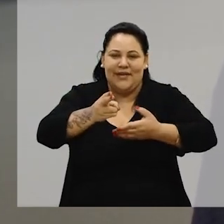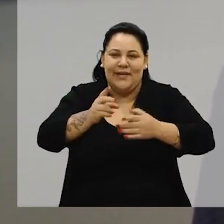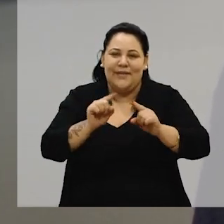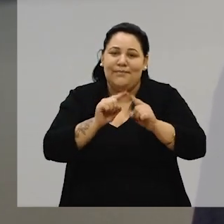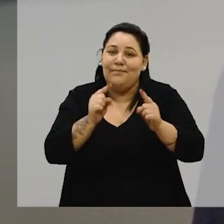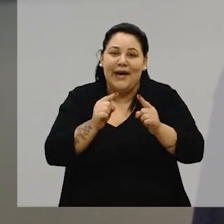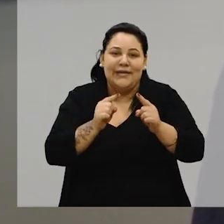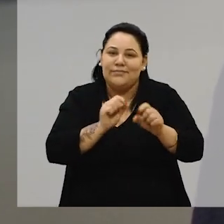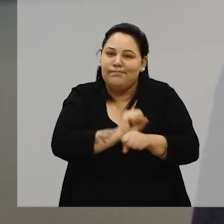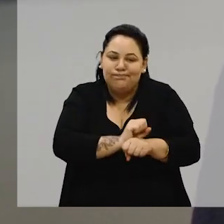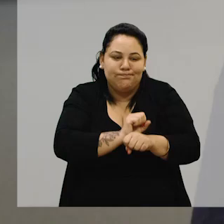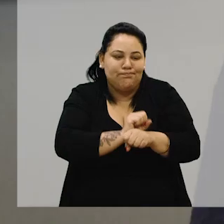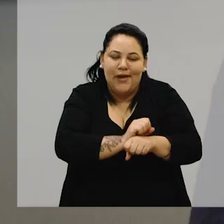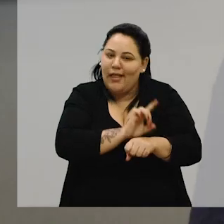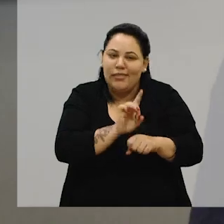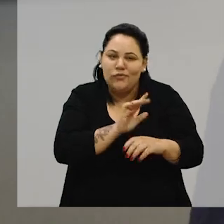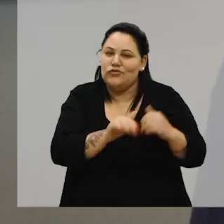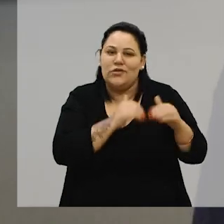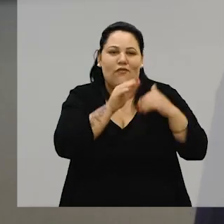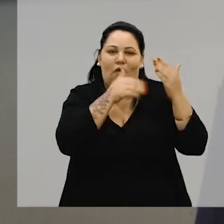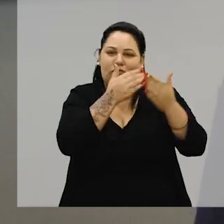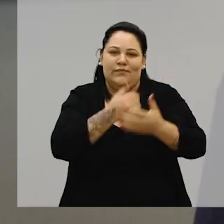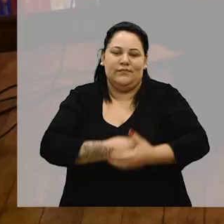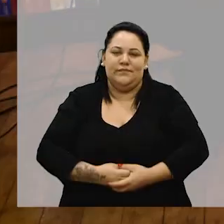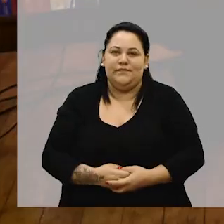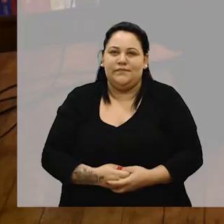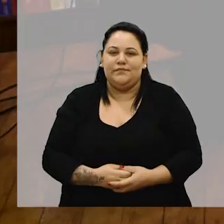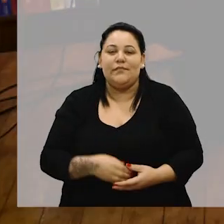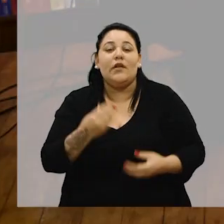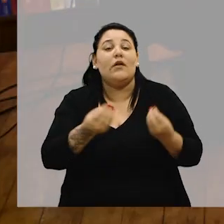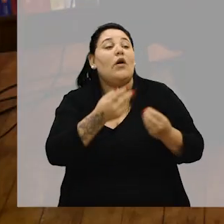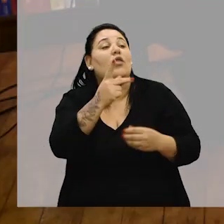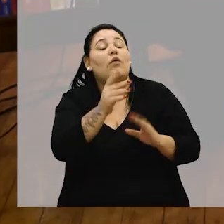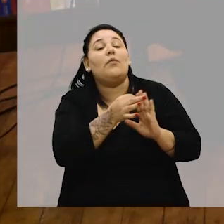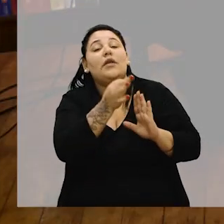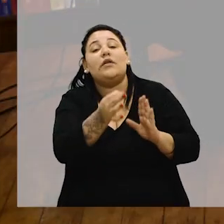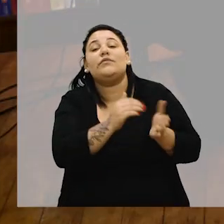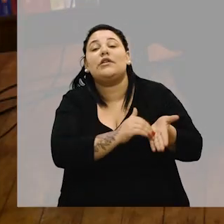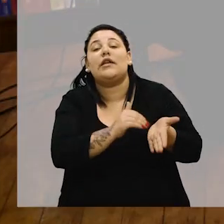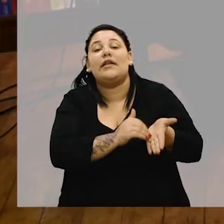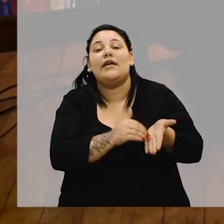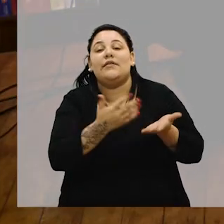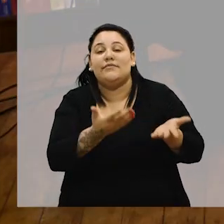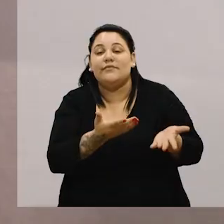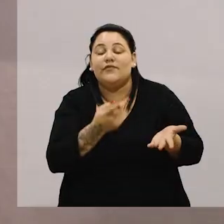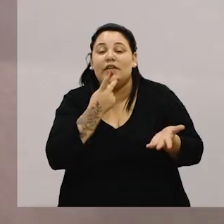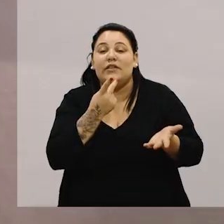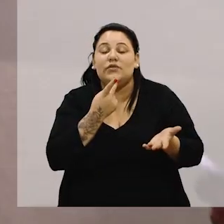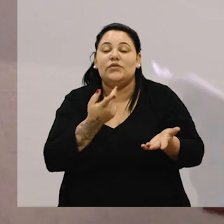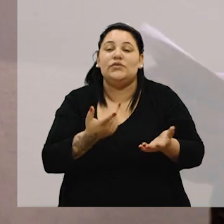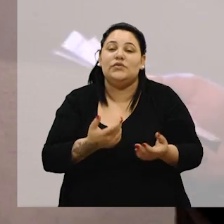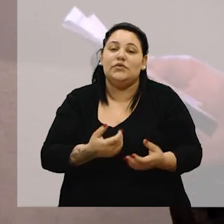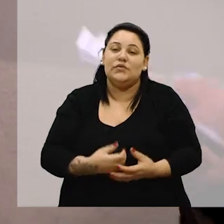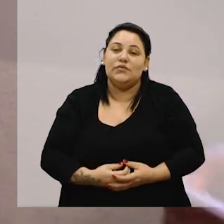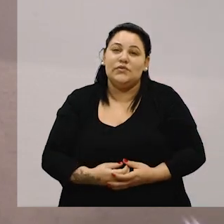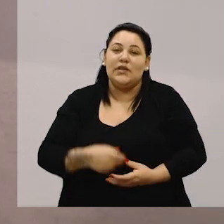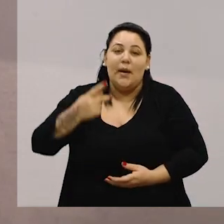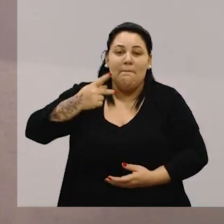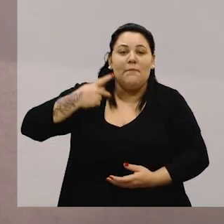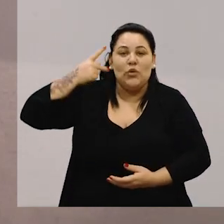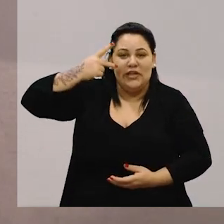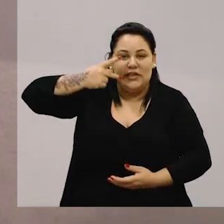sempre essa questão, mas ela acaba não avançando, né? Como é que a senhora vê, secretária, nesse sentido,